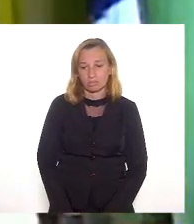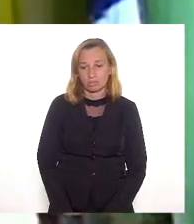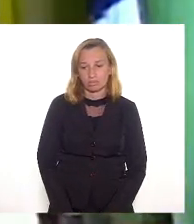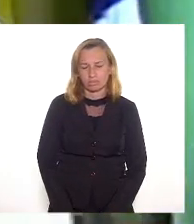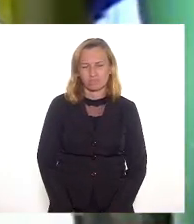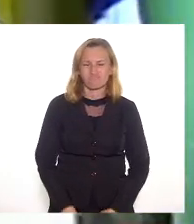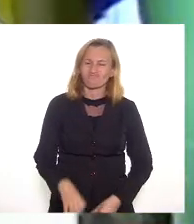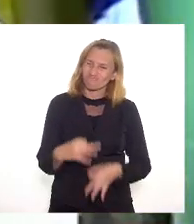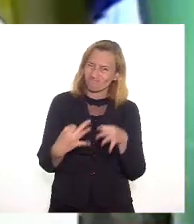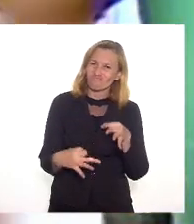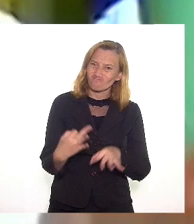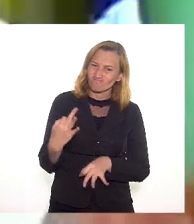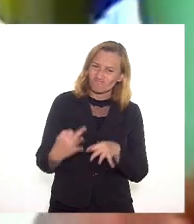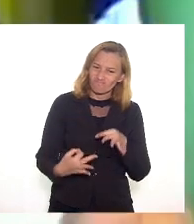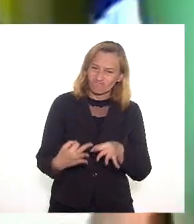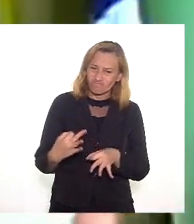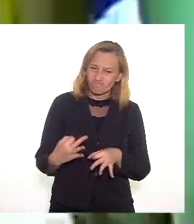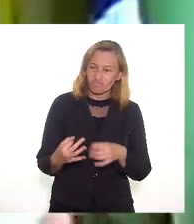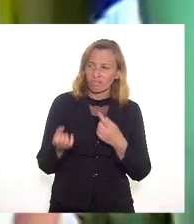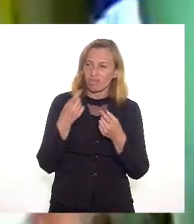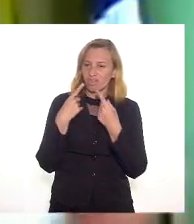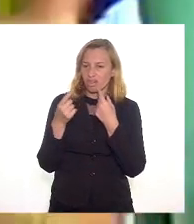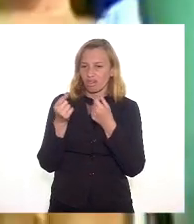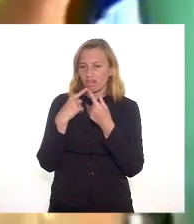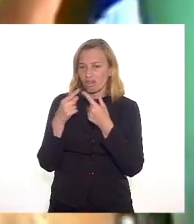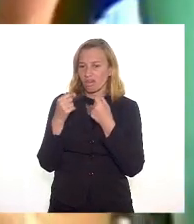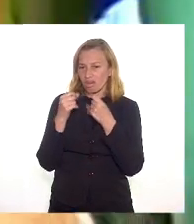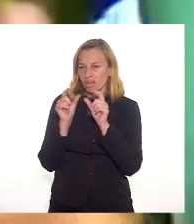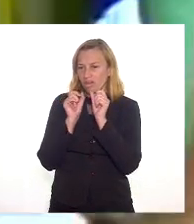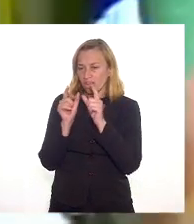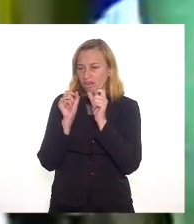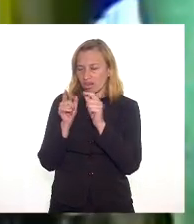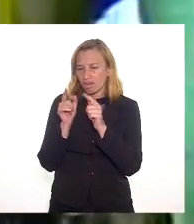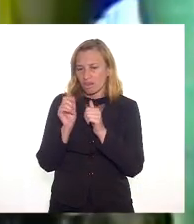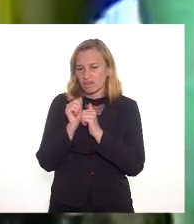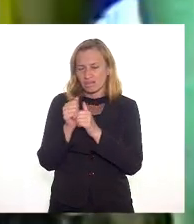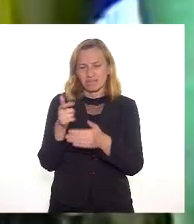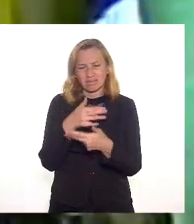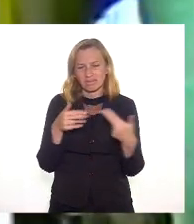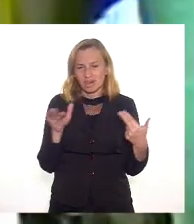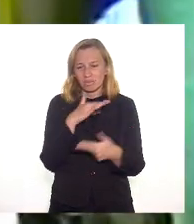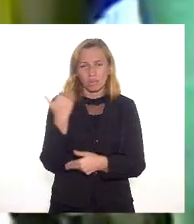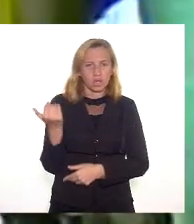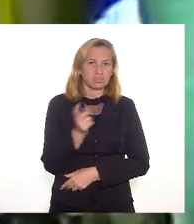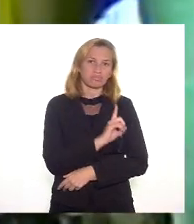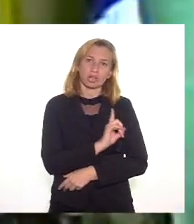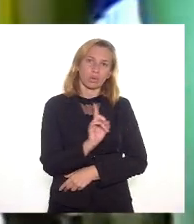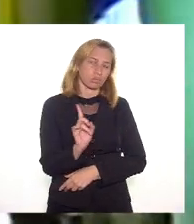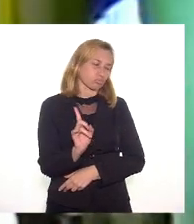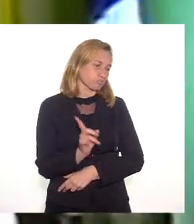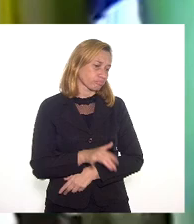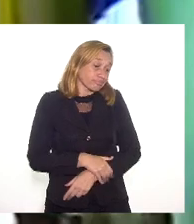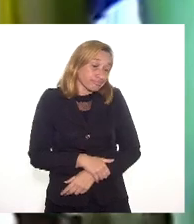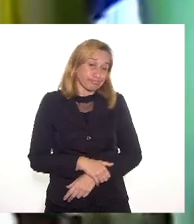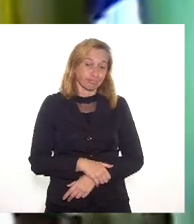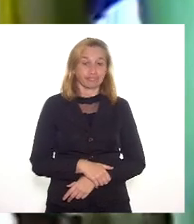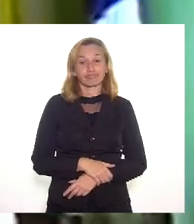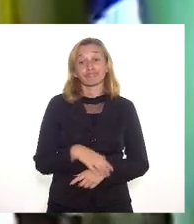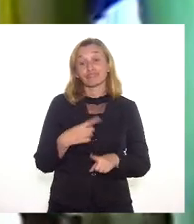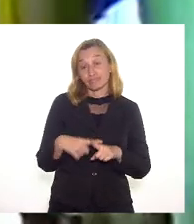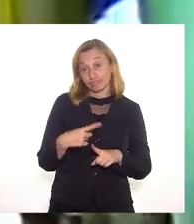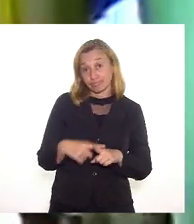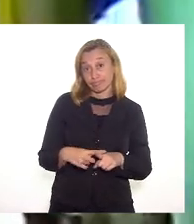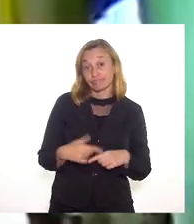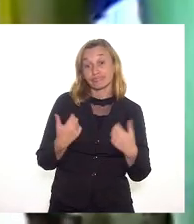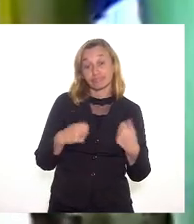Justifica-se um questionamento a seguir com tantas mortes? Não, justifica, porque nós